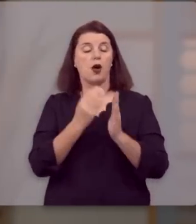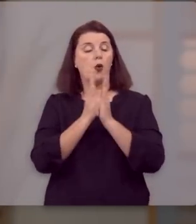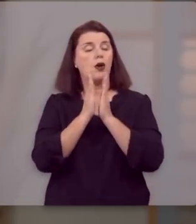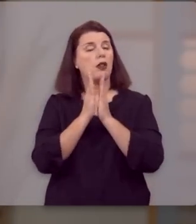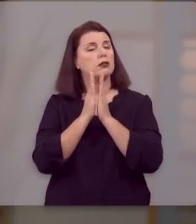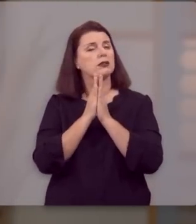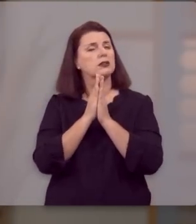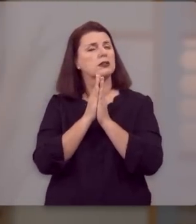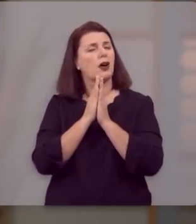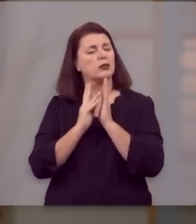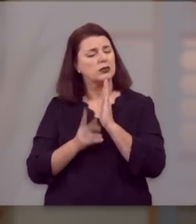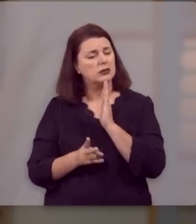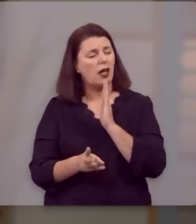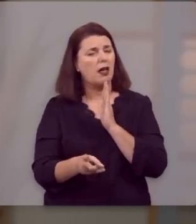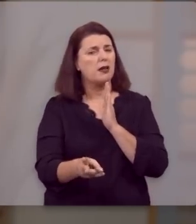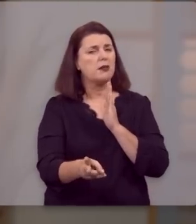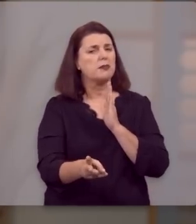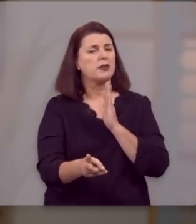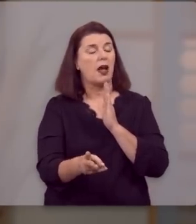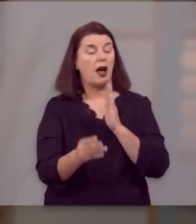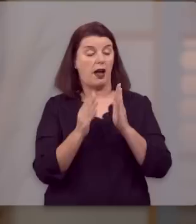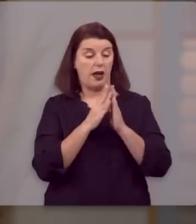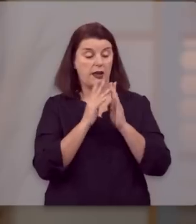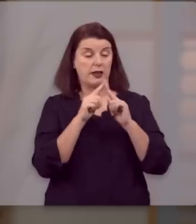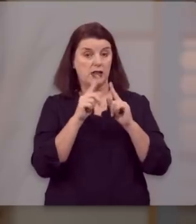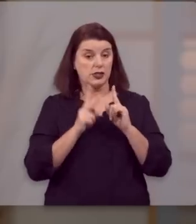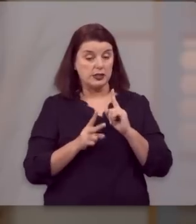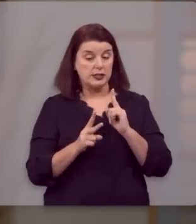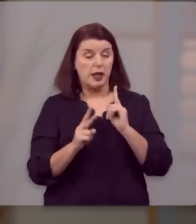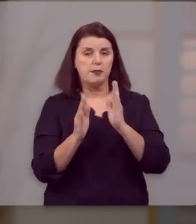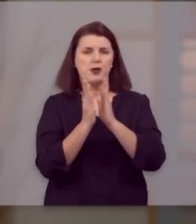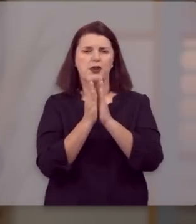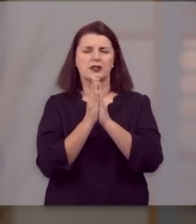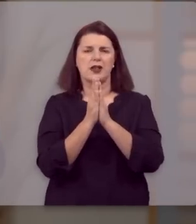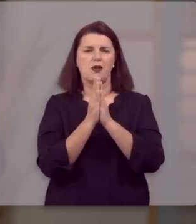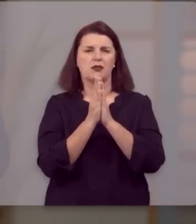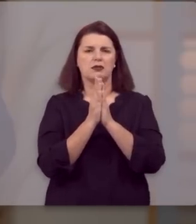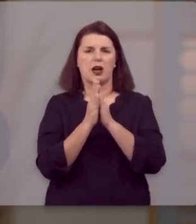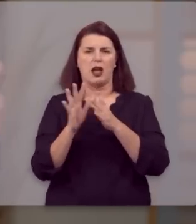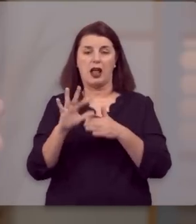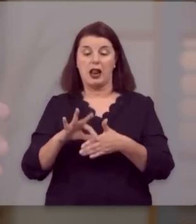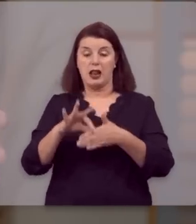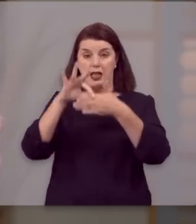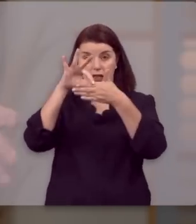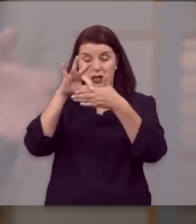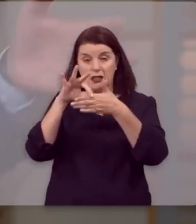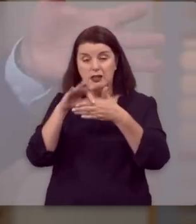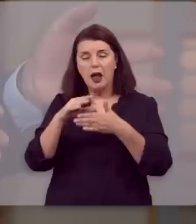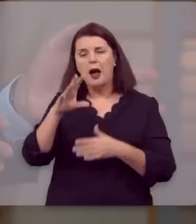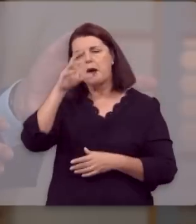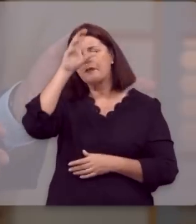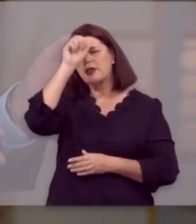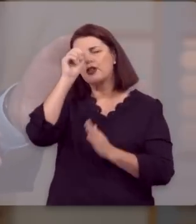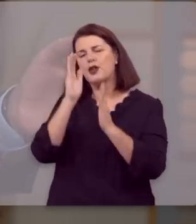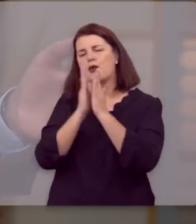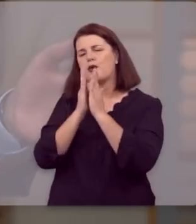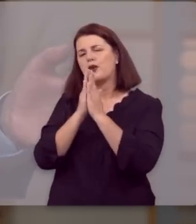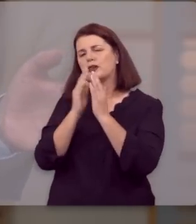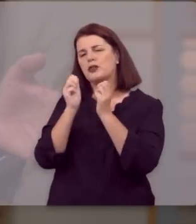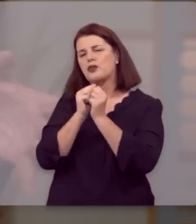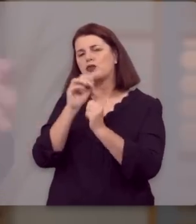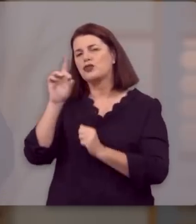oração abundante. Esta igreja perseverava também nas orações. A liderança desta igreja aprendeu a orar com